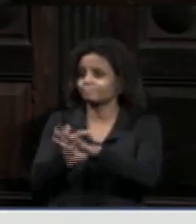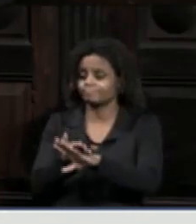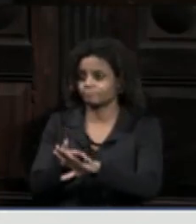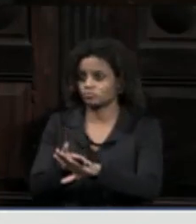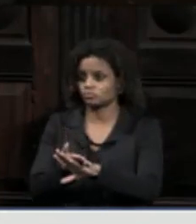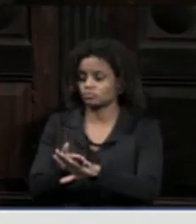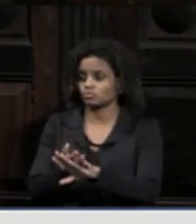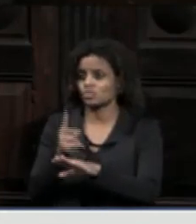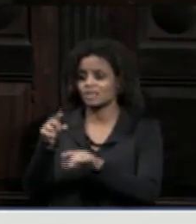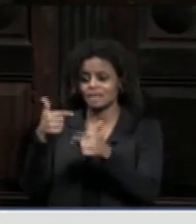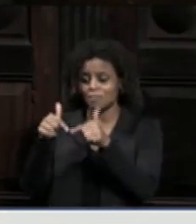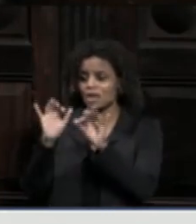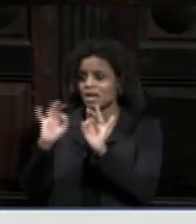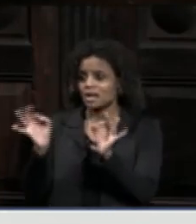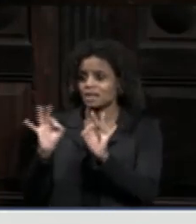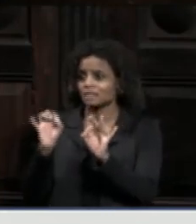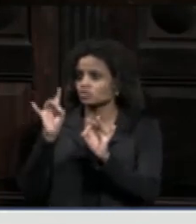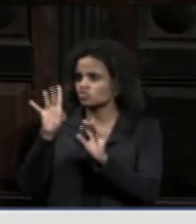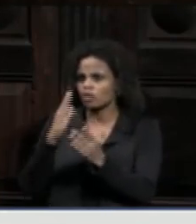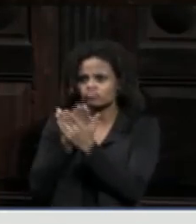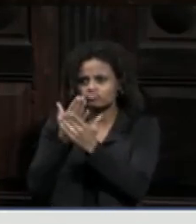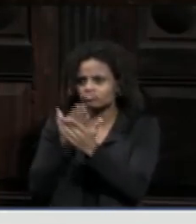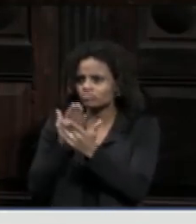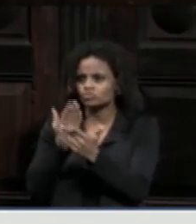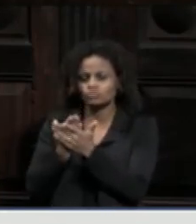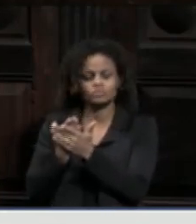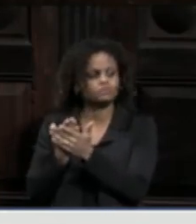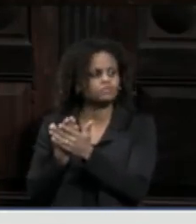trabalham. Como não trabalham,